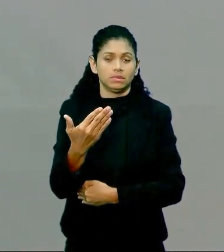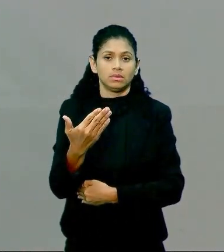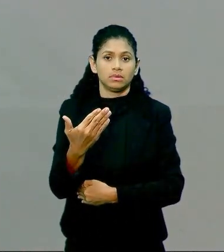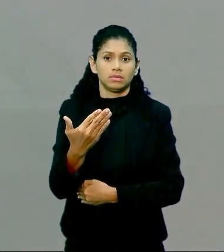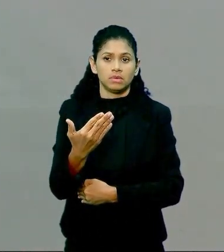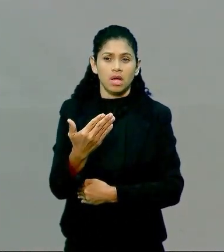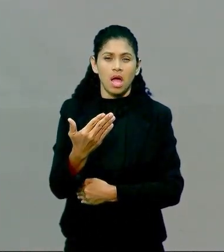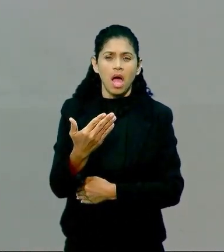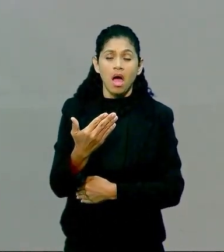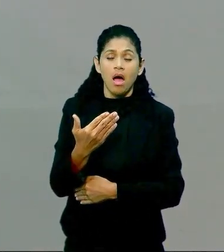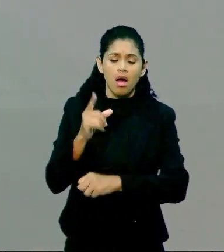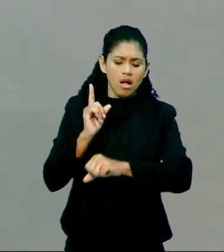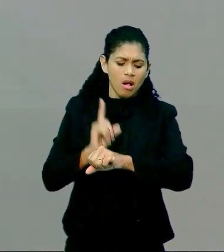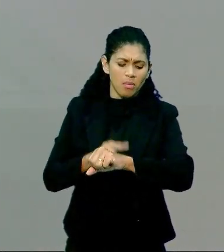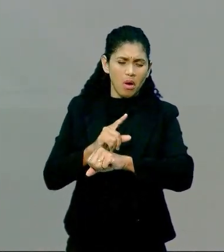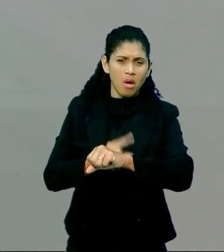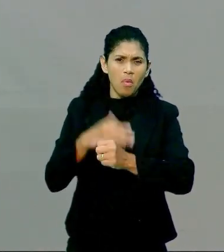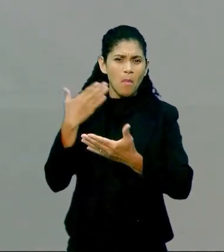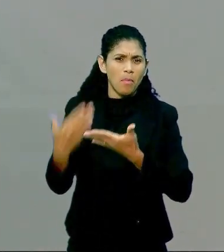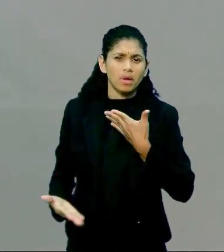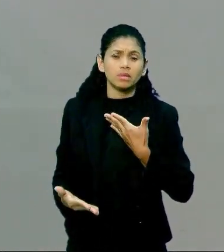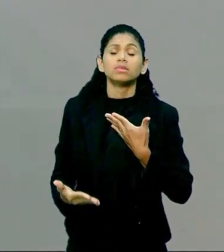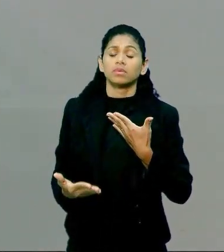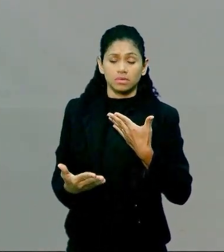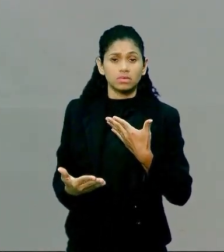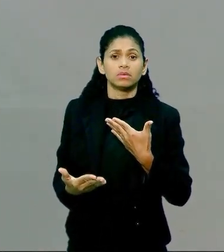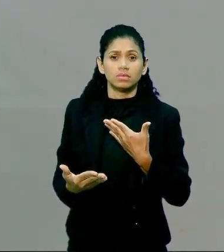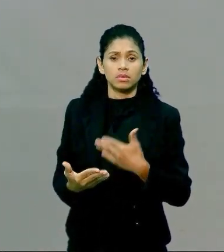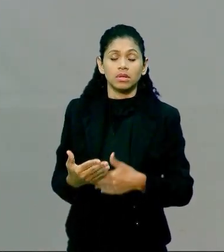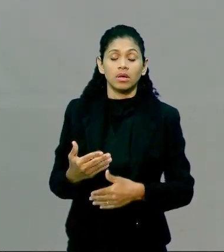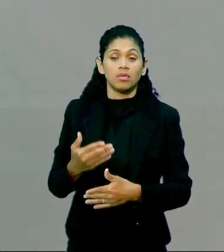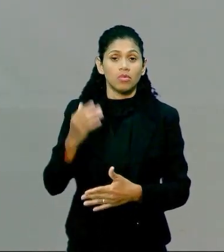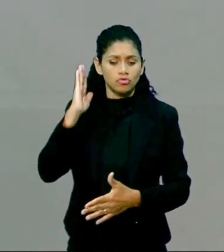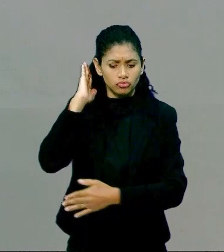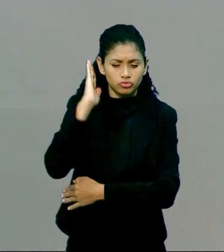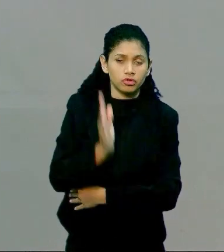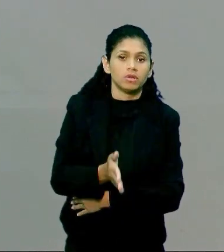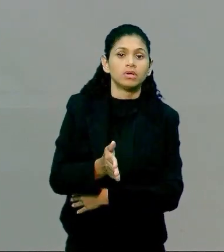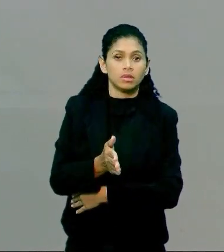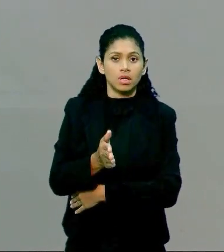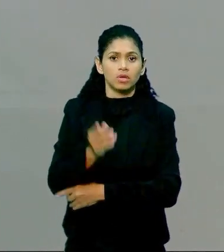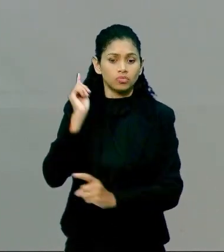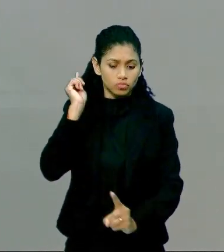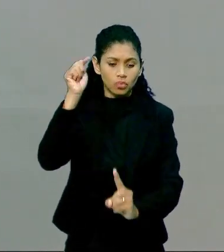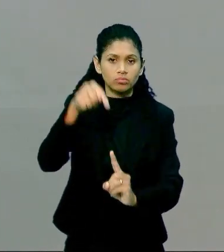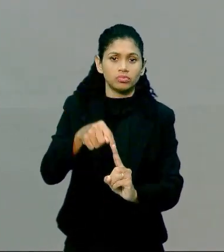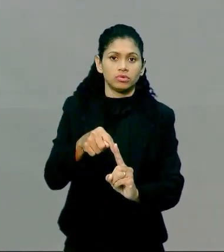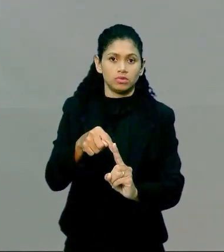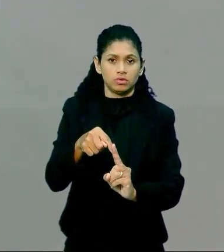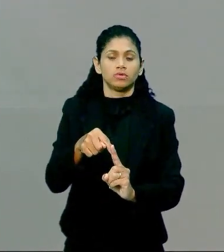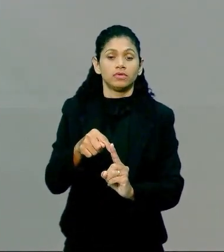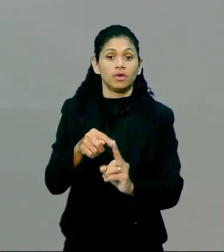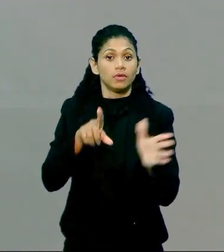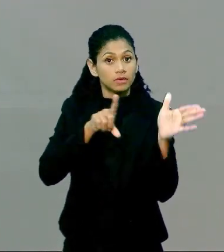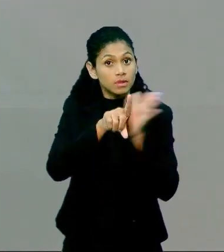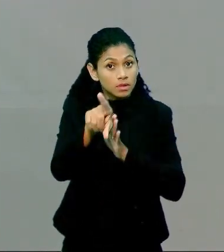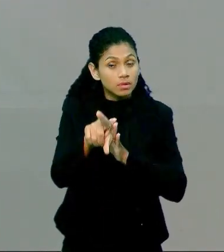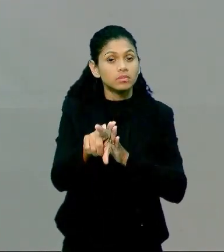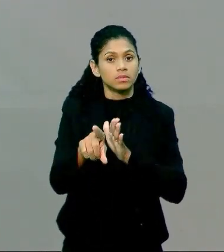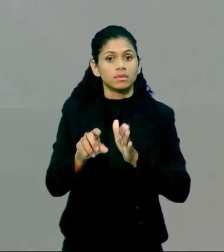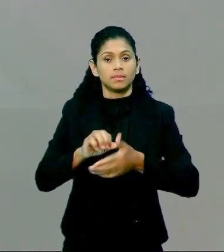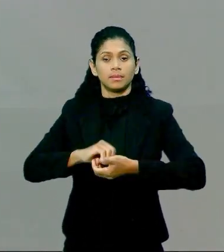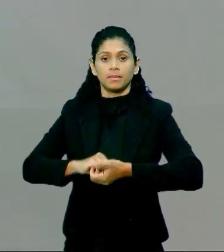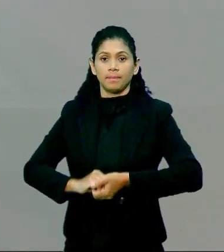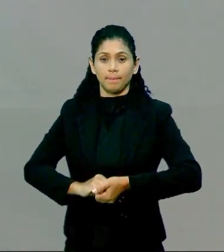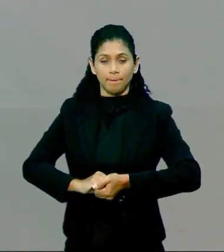traduzindo, usando aquele método da gramática tradução. A gente vai logo na clareza, na objetividade. O que quem fez a questão